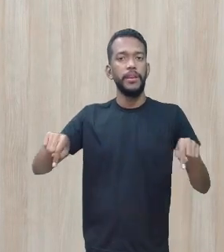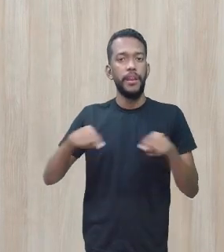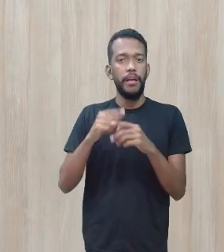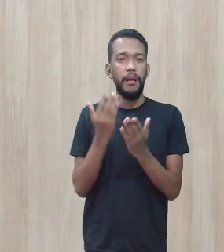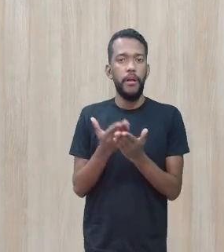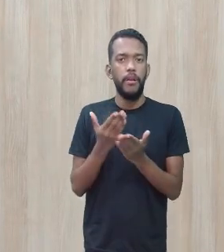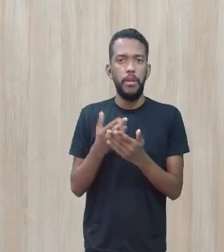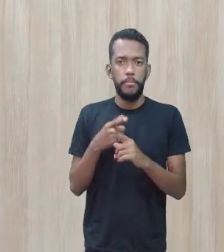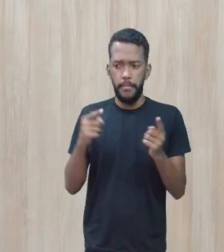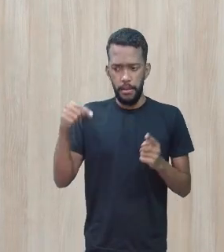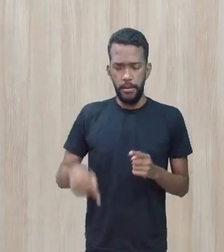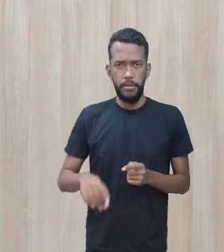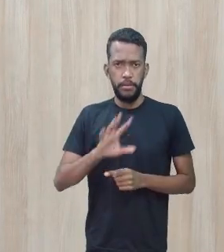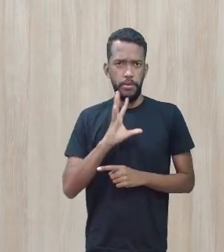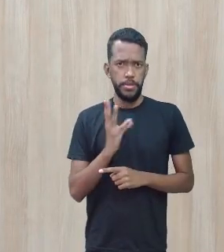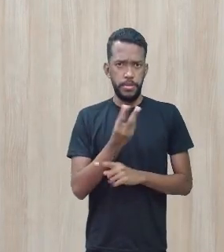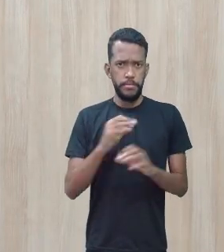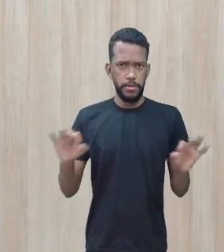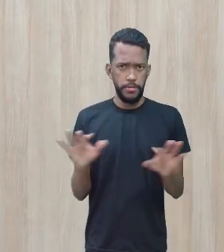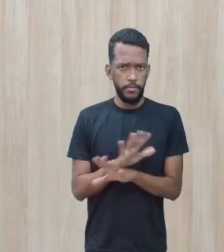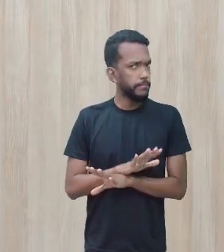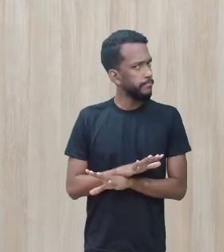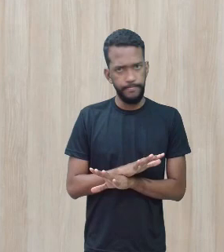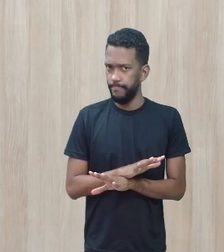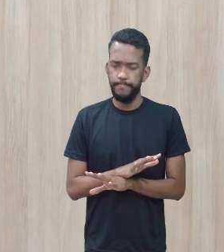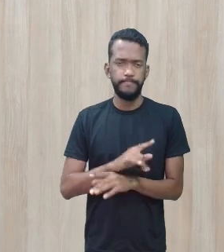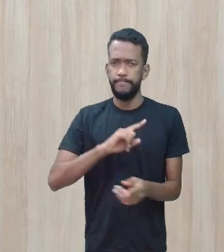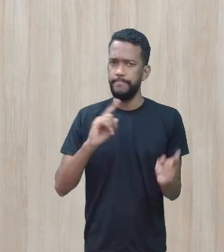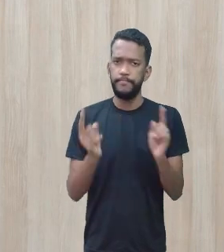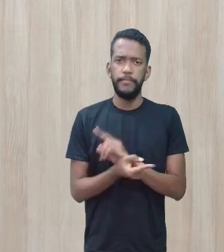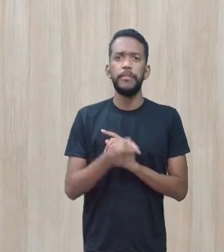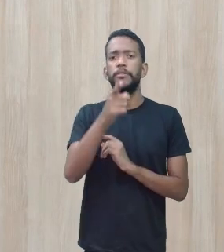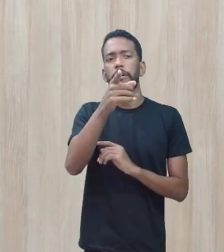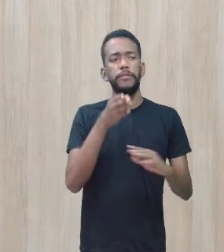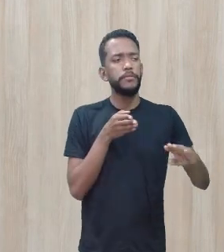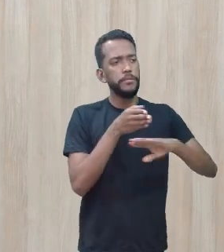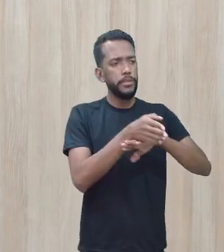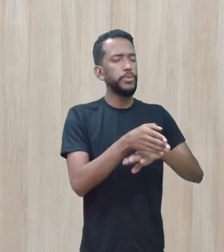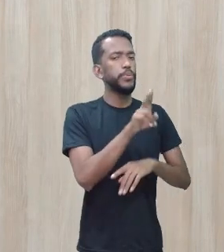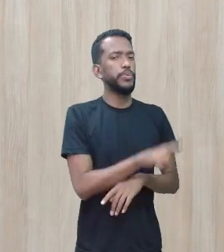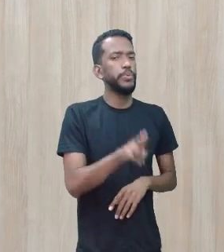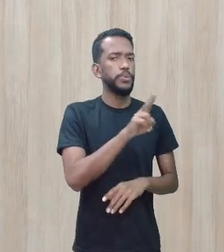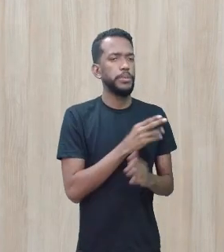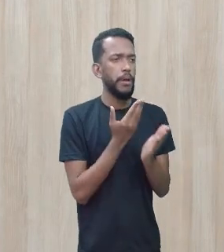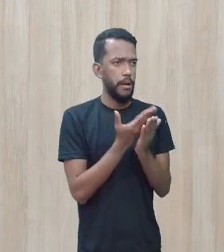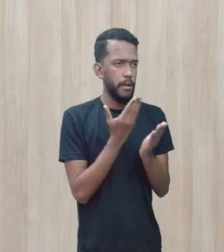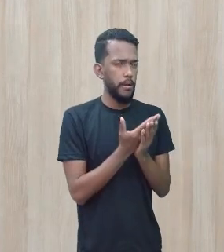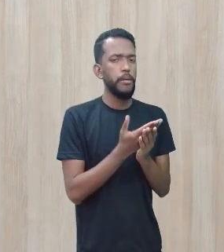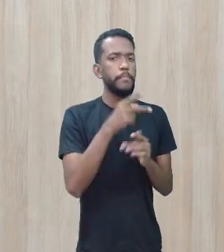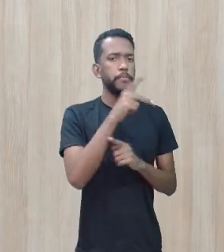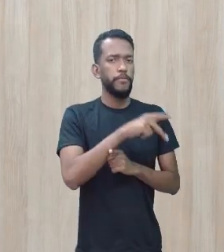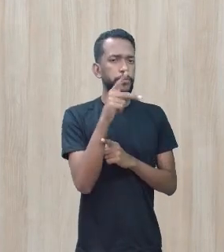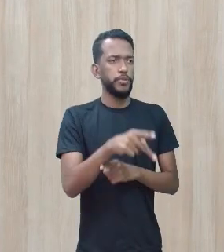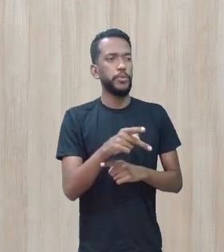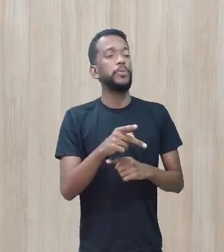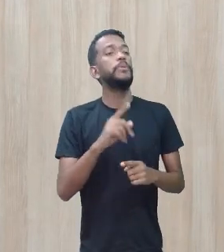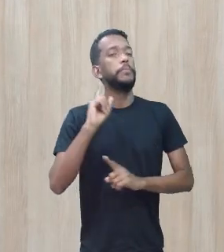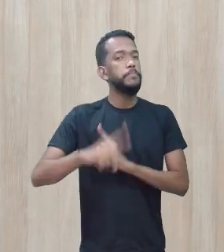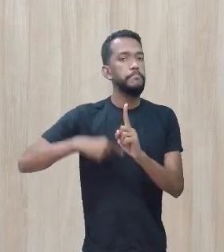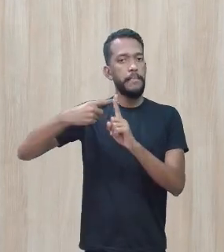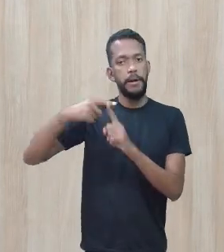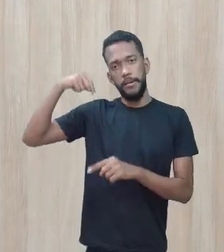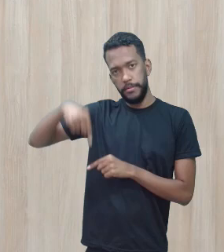aqui não se encerra o conhecimento, pelo contrário, você vai utilizar a sua sala para aprofundar esse conteúdo com seu professor, tá